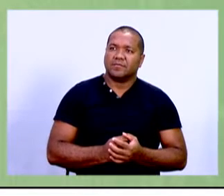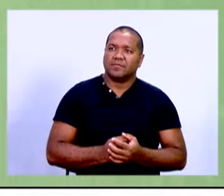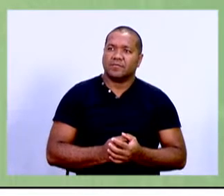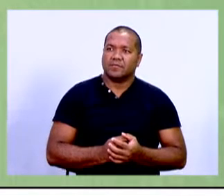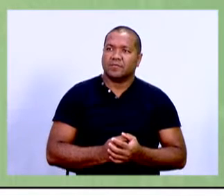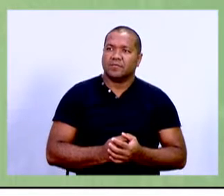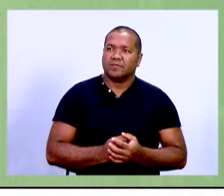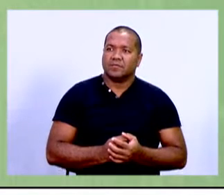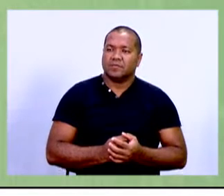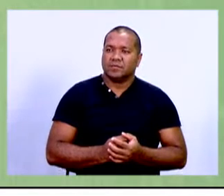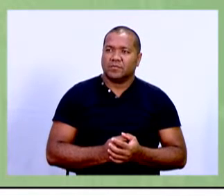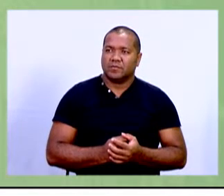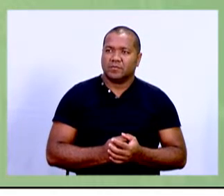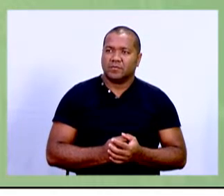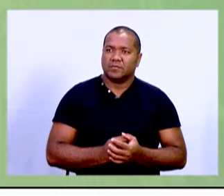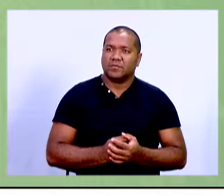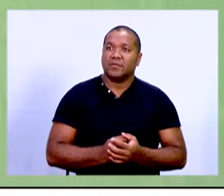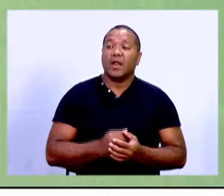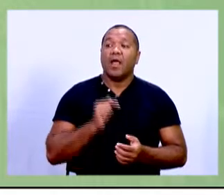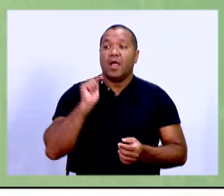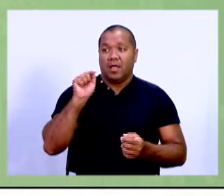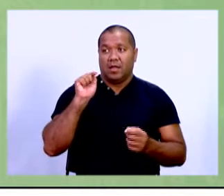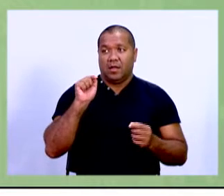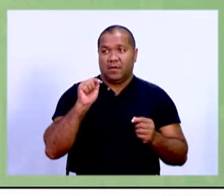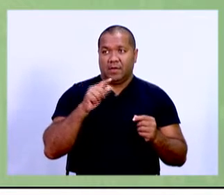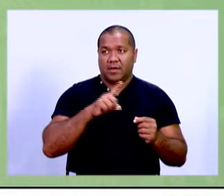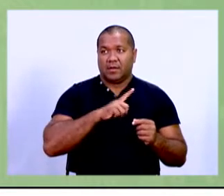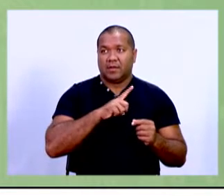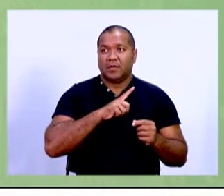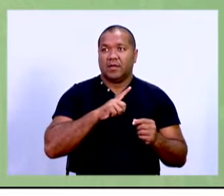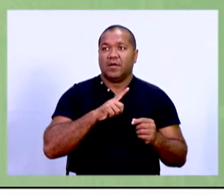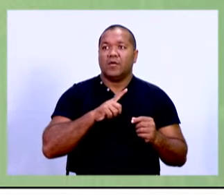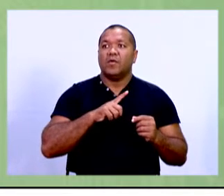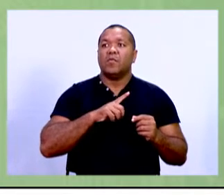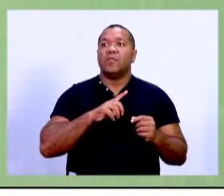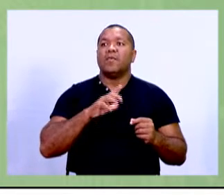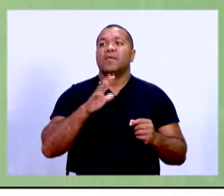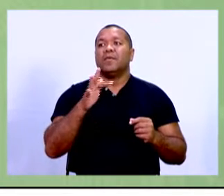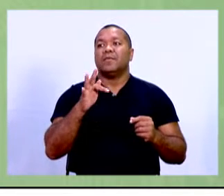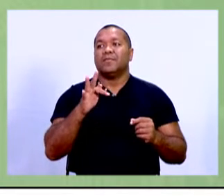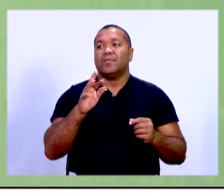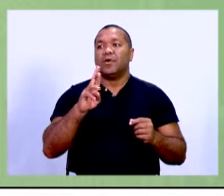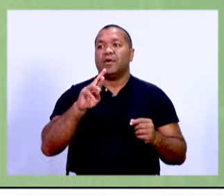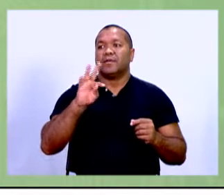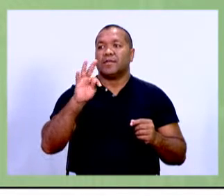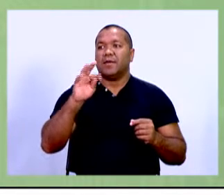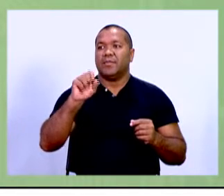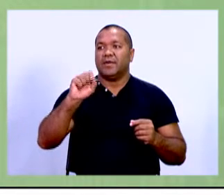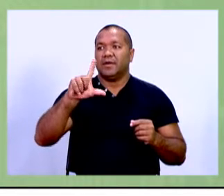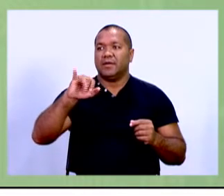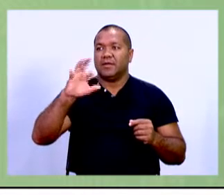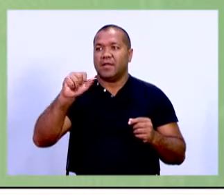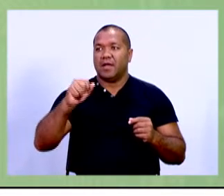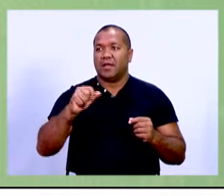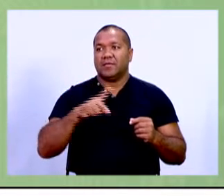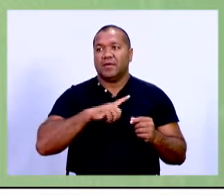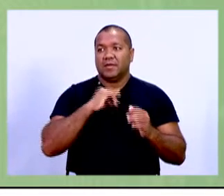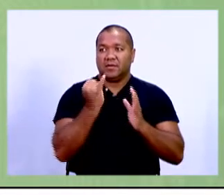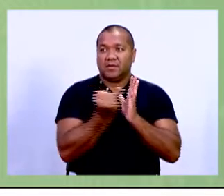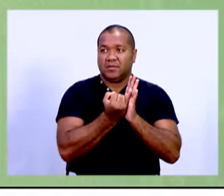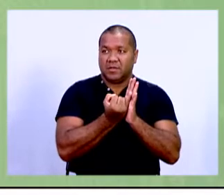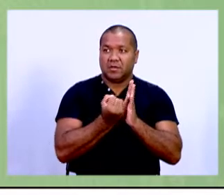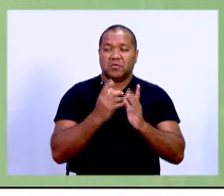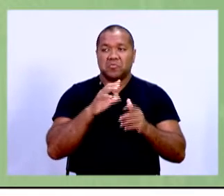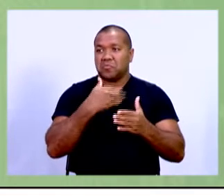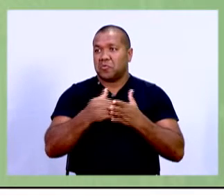dispositivo. Ele vai ter uma portabilidade muito grande. Ele vai poder acessar de